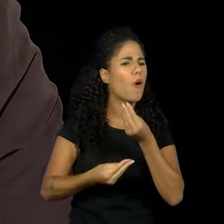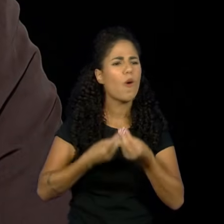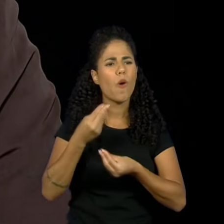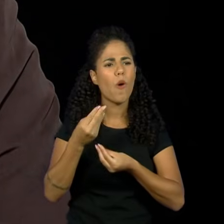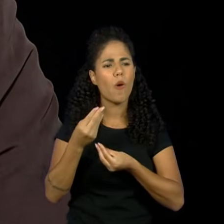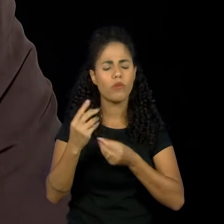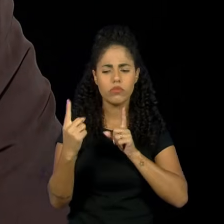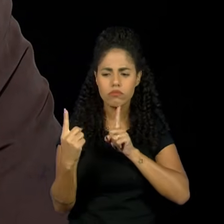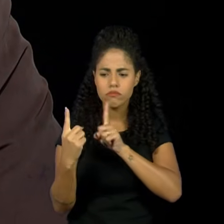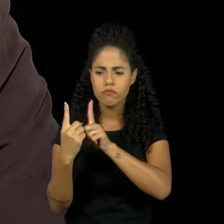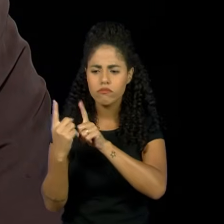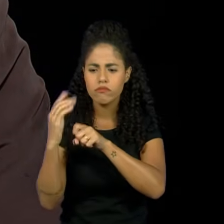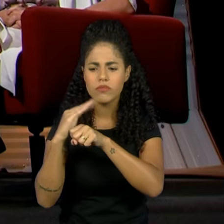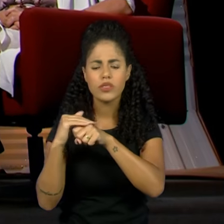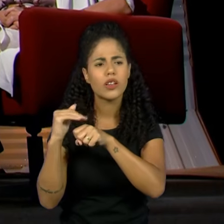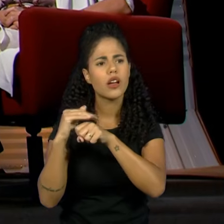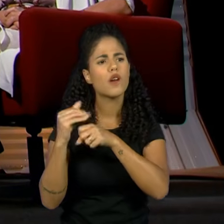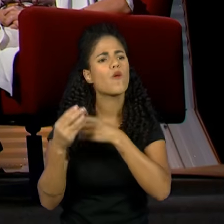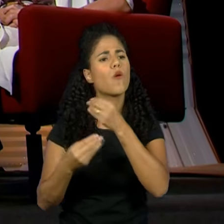dessa pessoa?